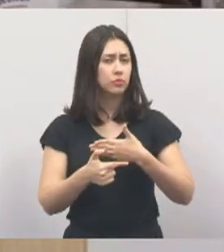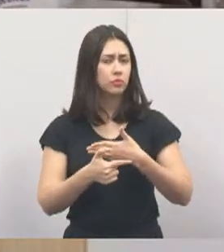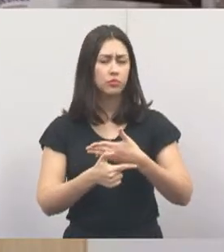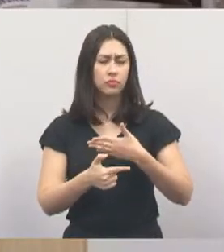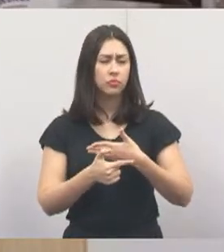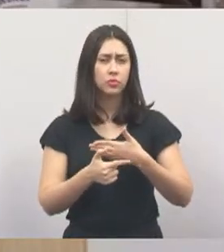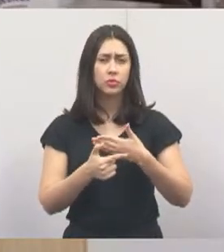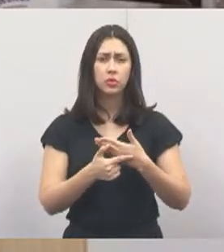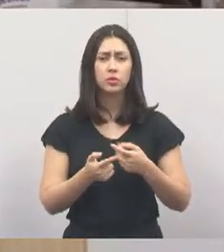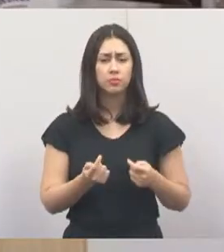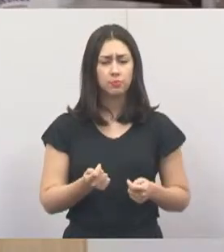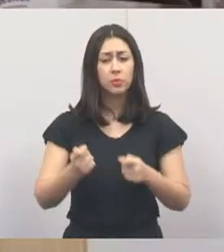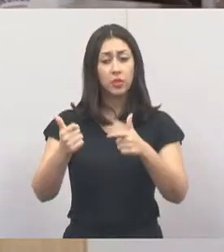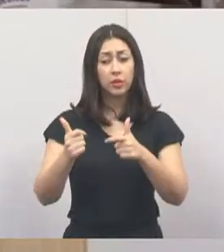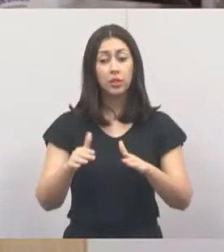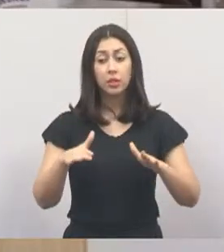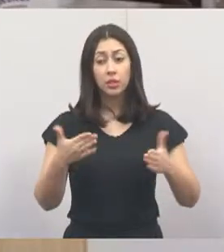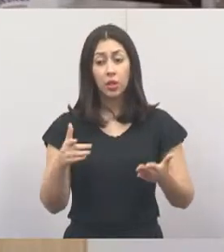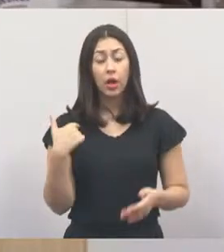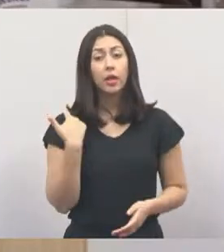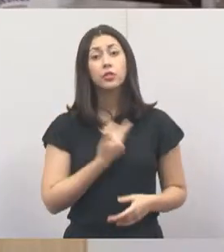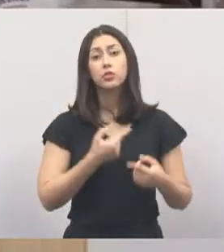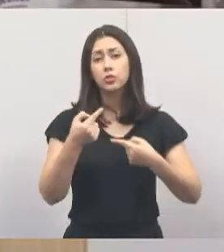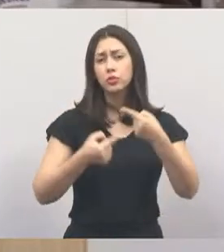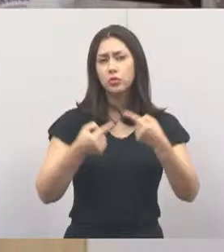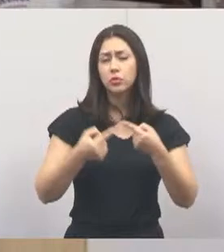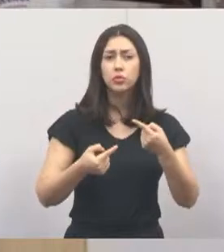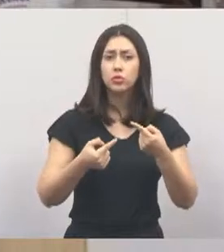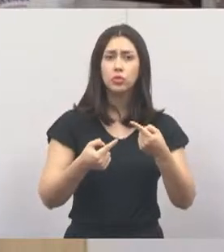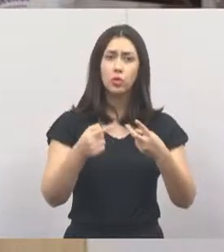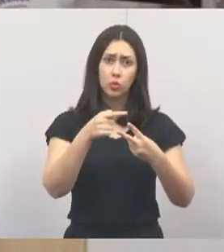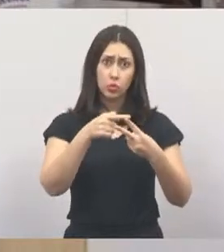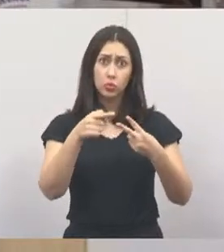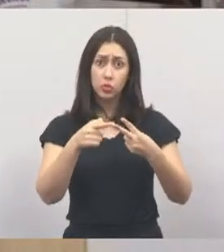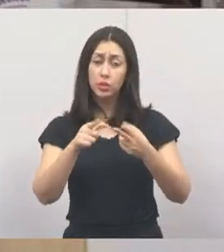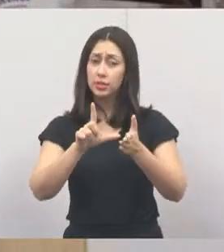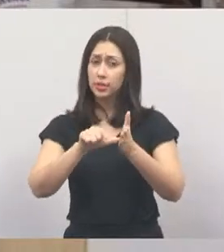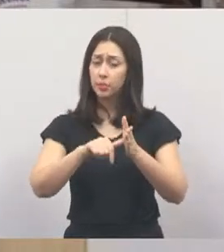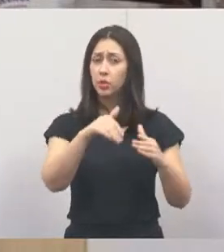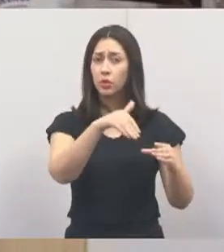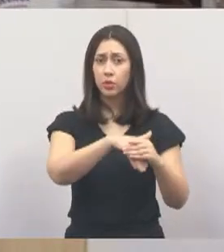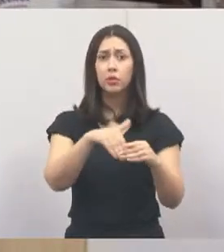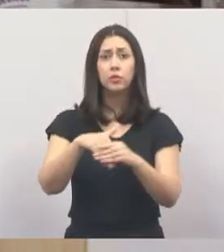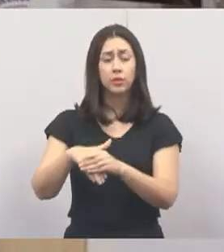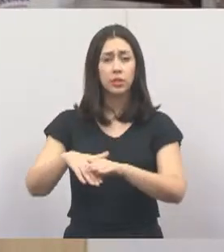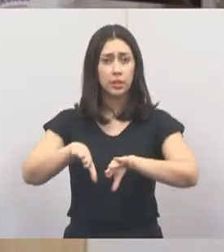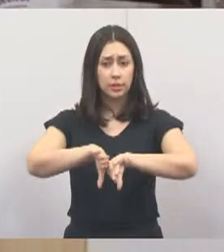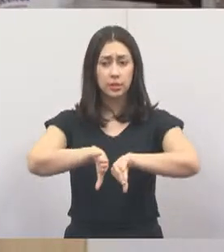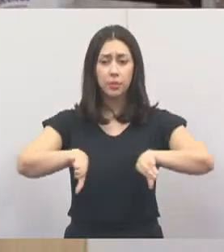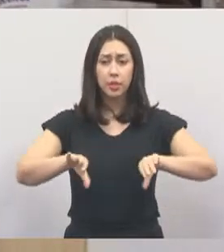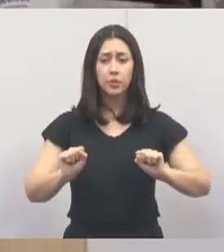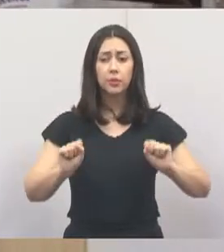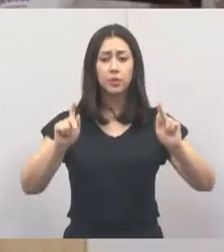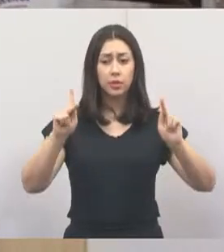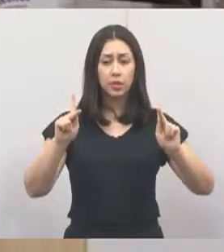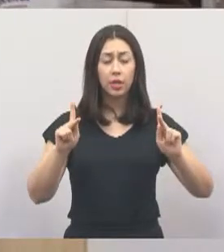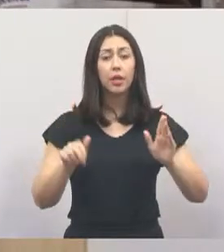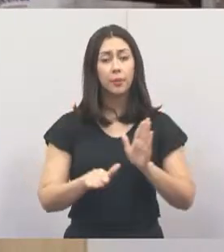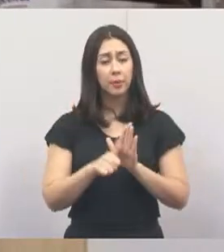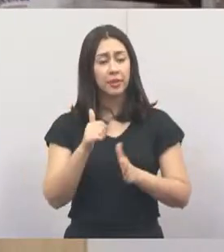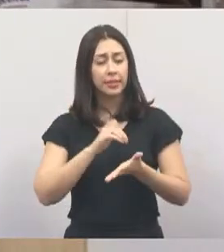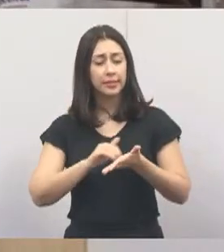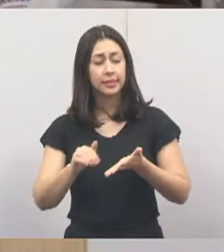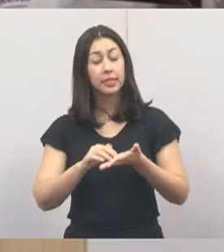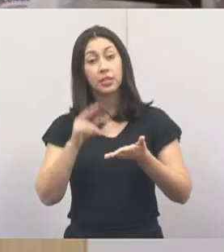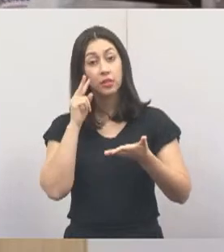gratificadas. Então, a gente discute os dois juntos, somente vota separado, ok? Então, o primeiro secretário vai fazer a